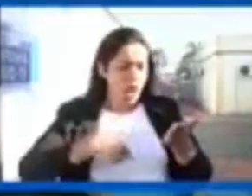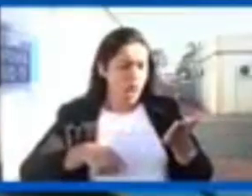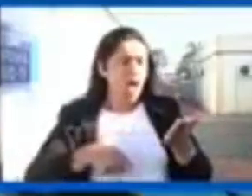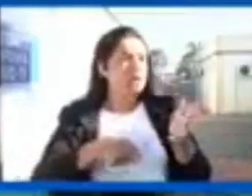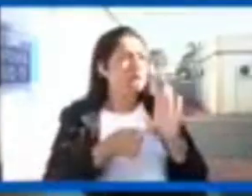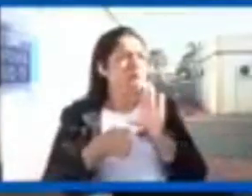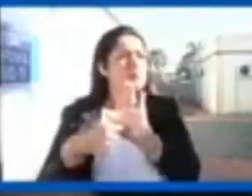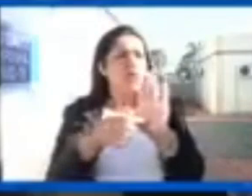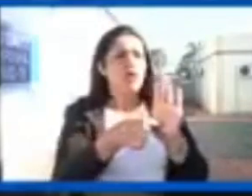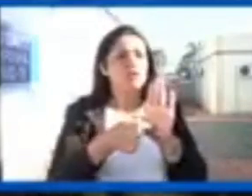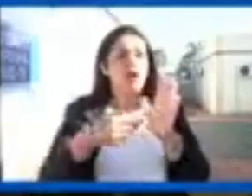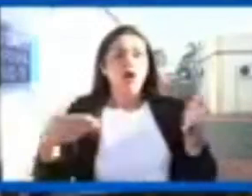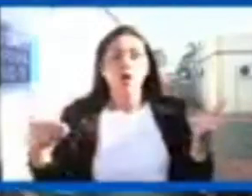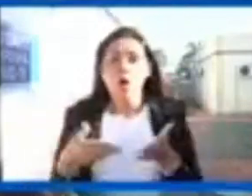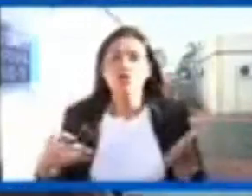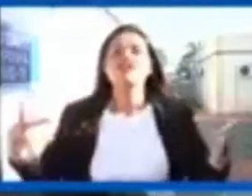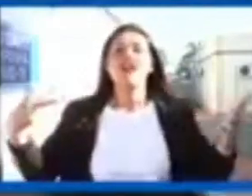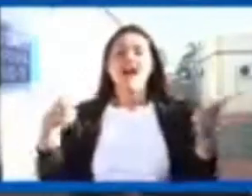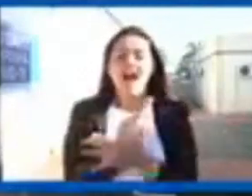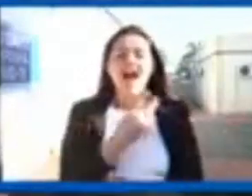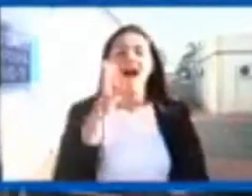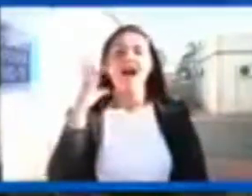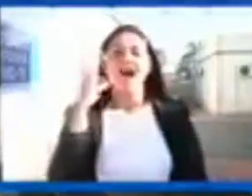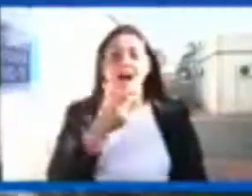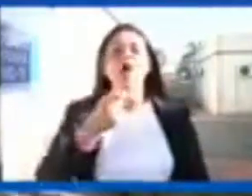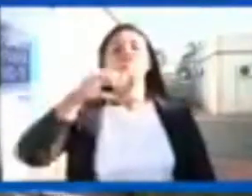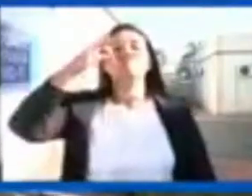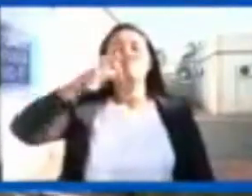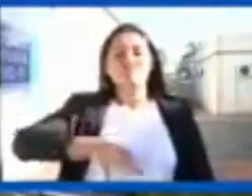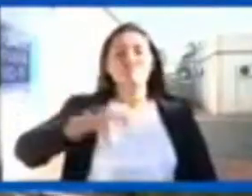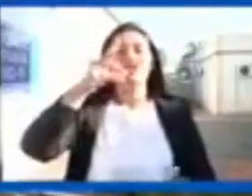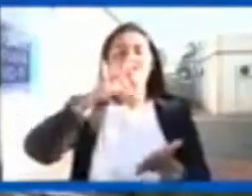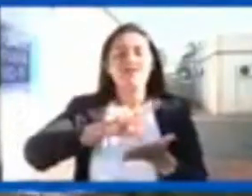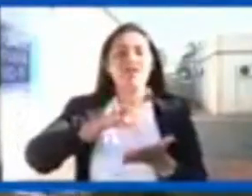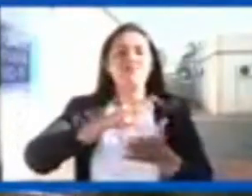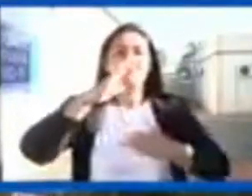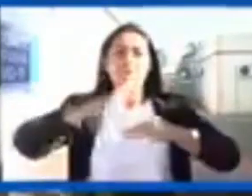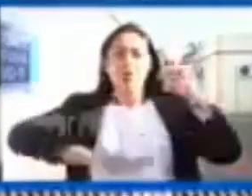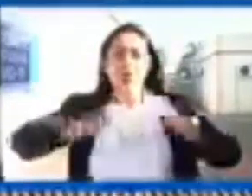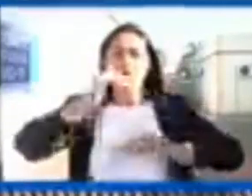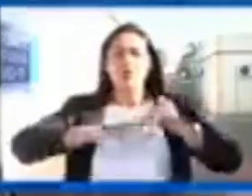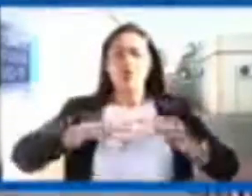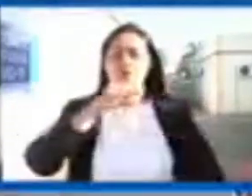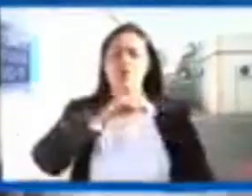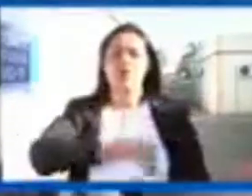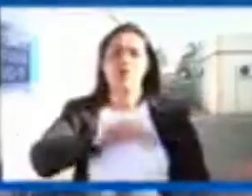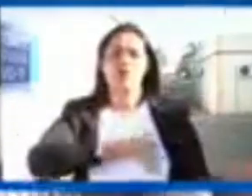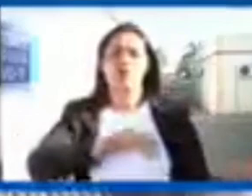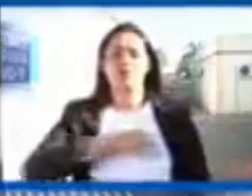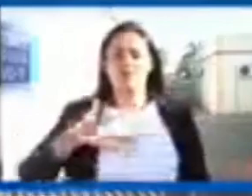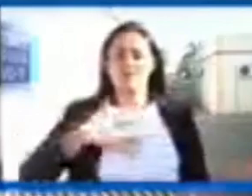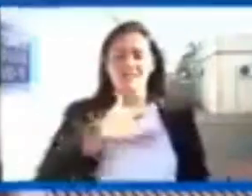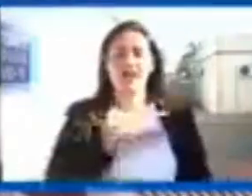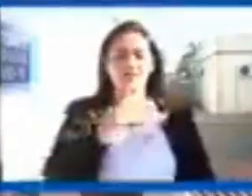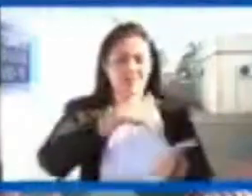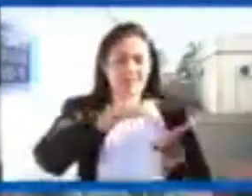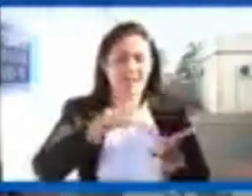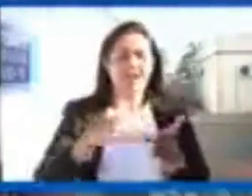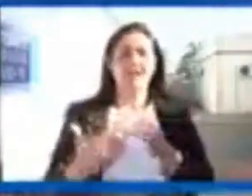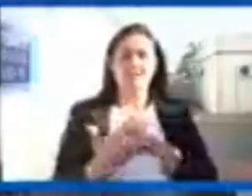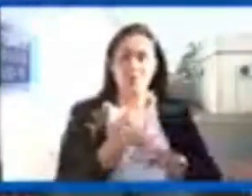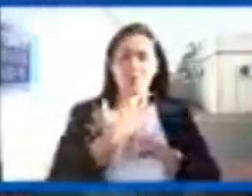a gente tem como realidade são os funcionários da Saúde de todas as secretaria se